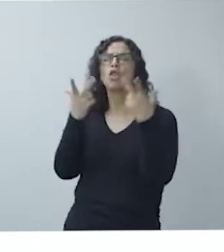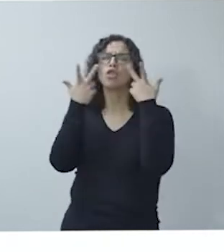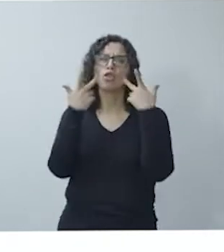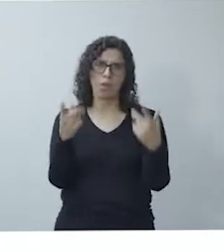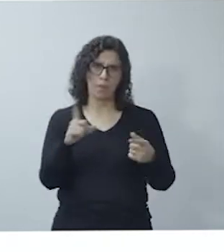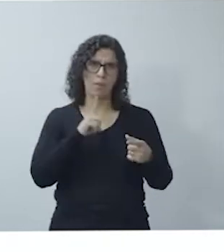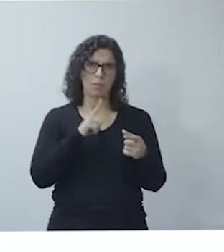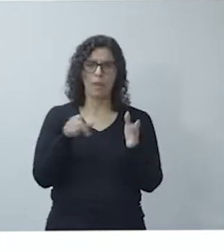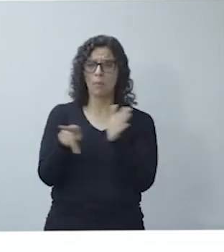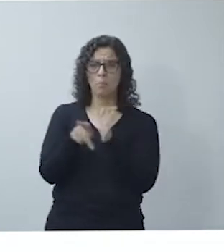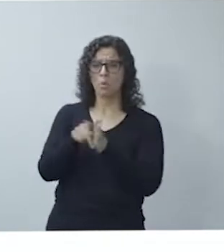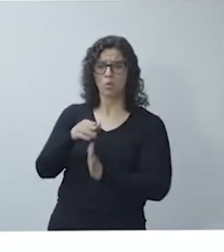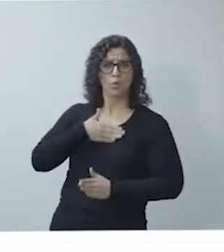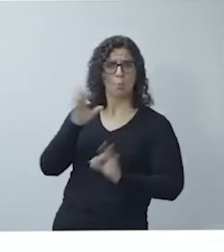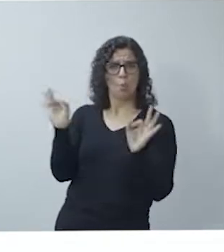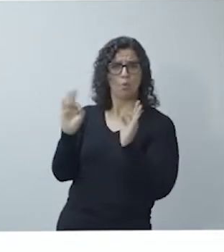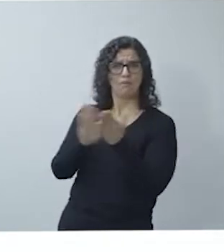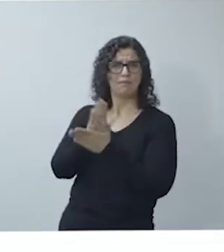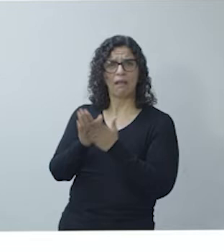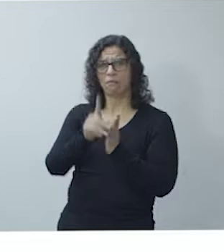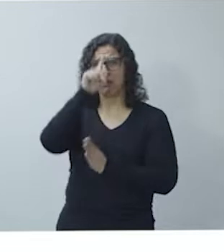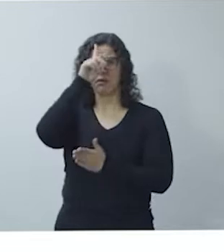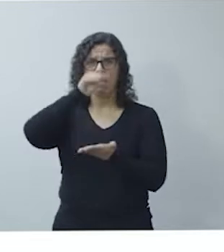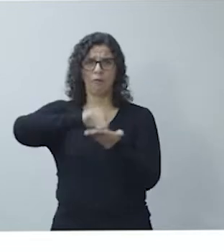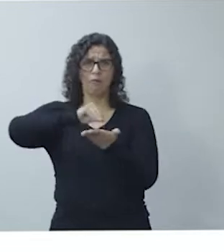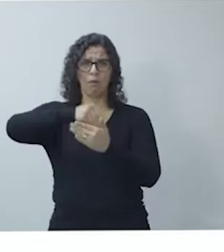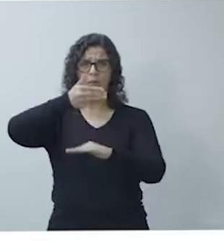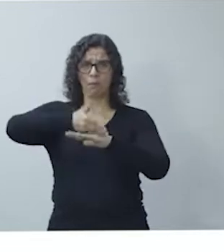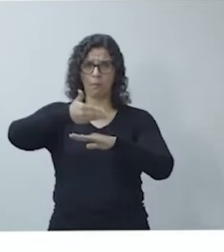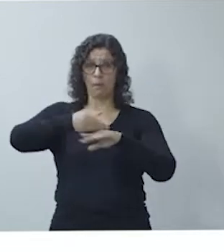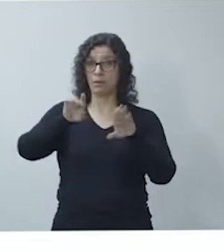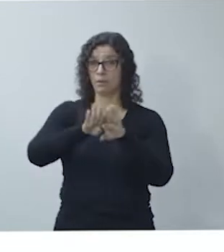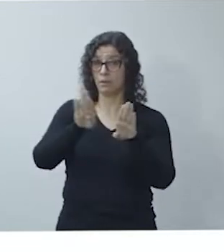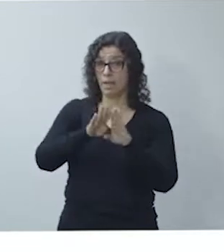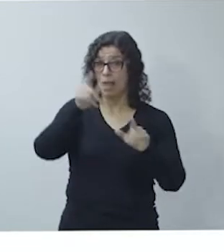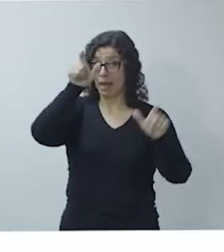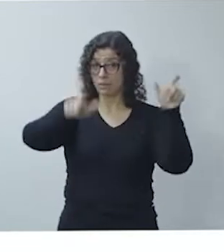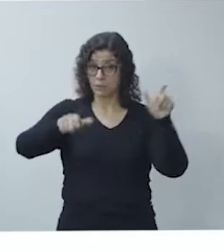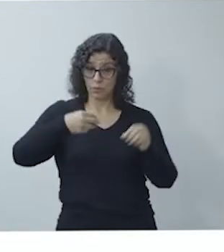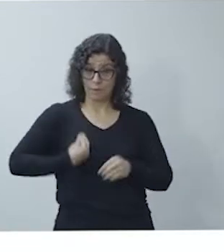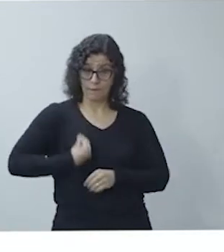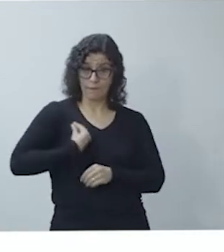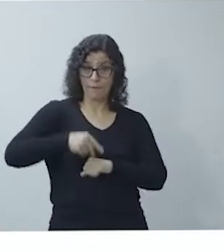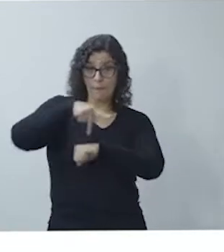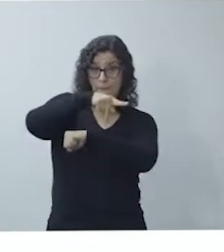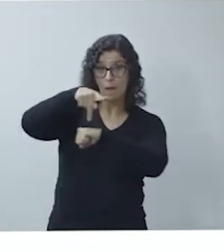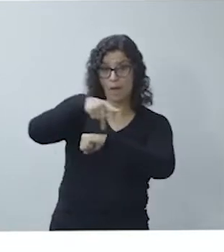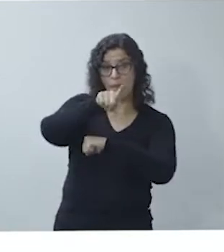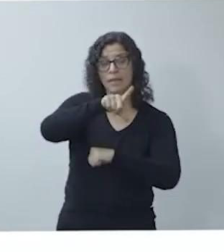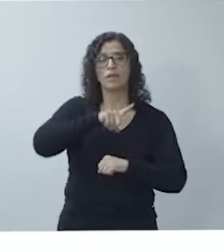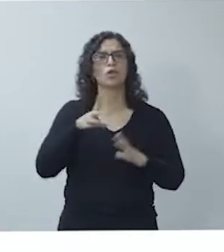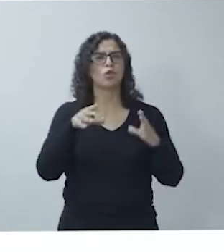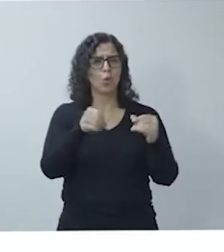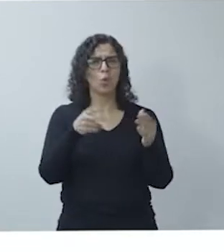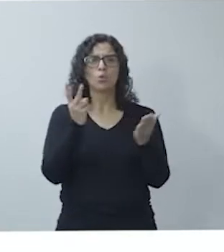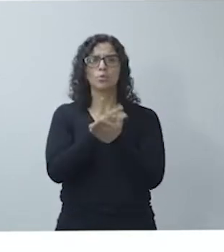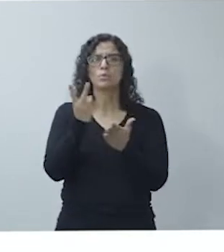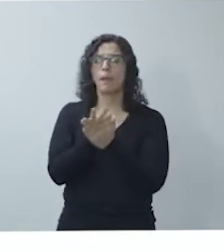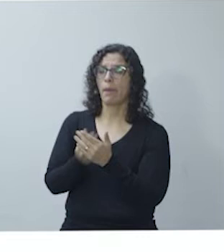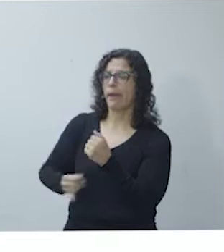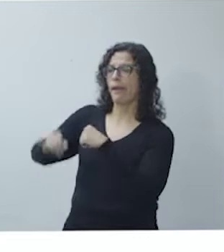o menos surpreendente em ideias e práticas. Os habitantes afluíam todos para a